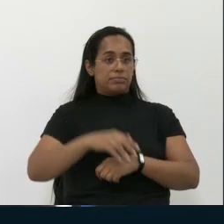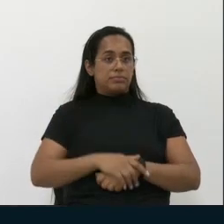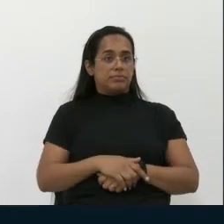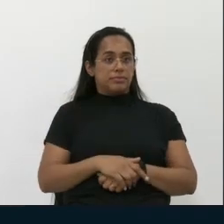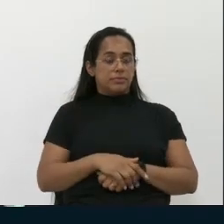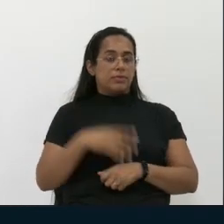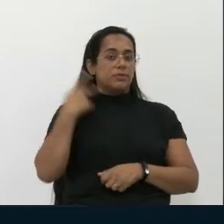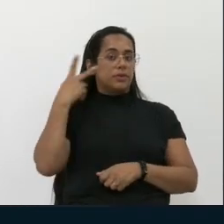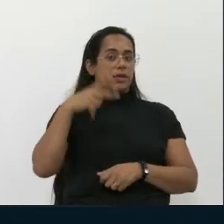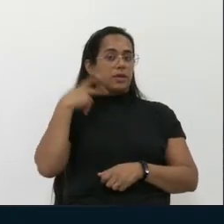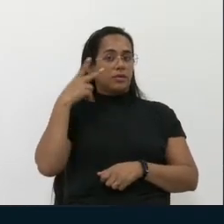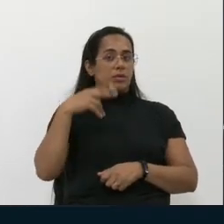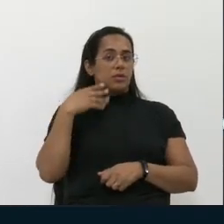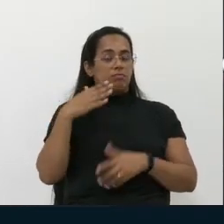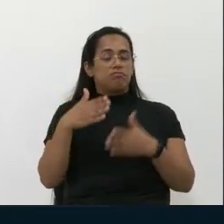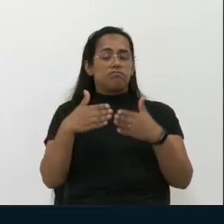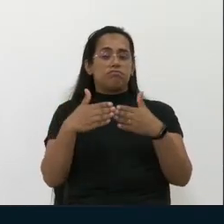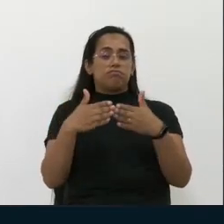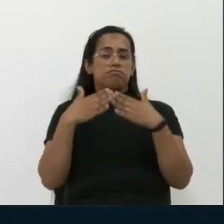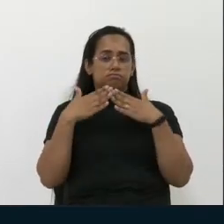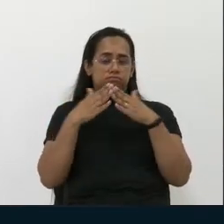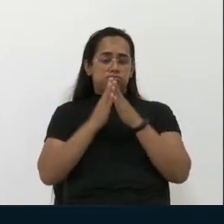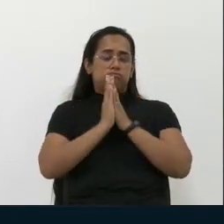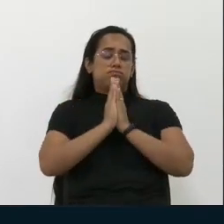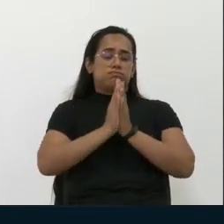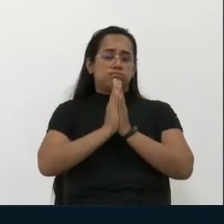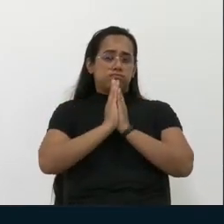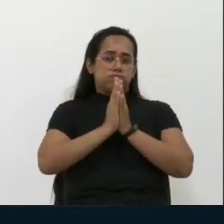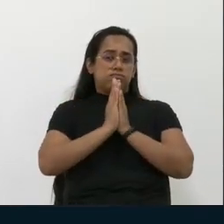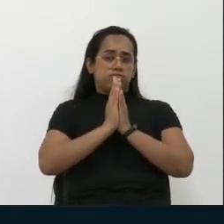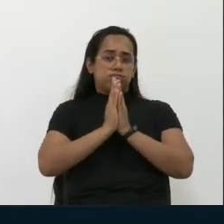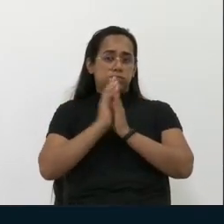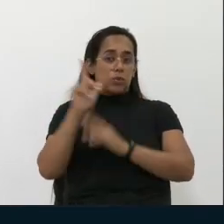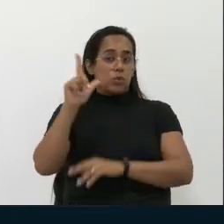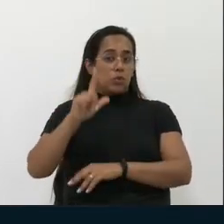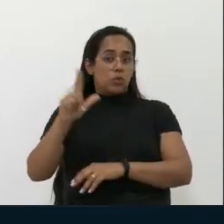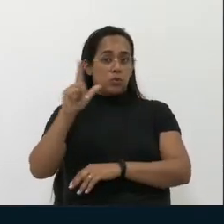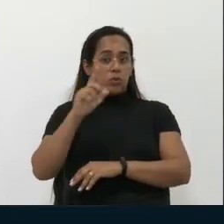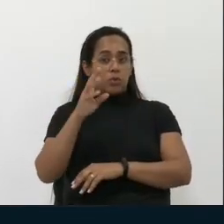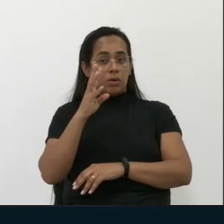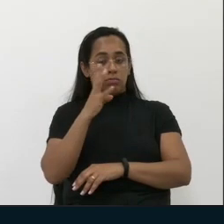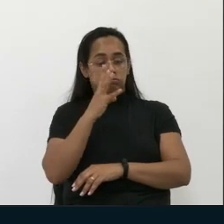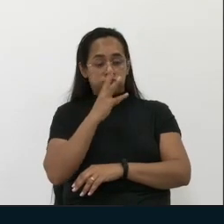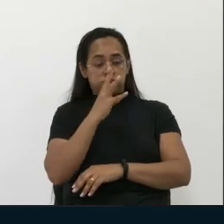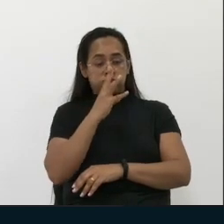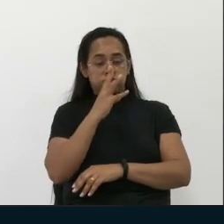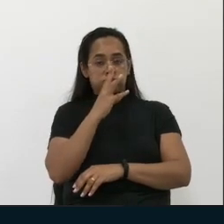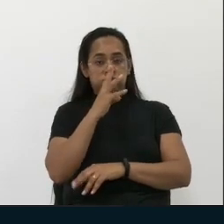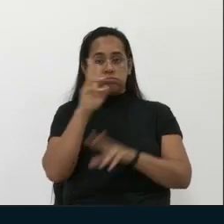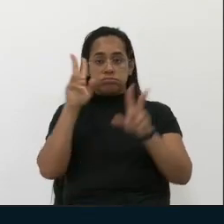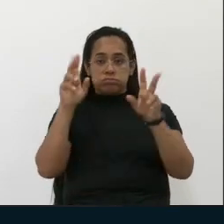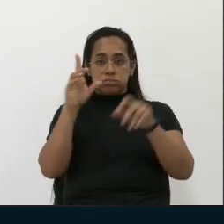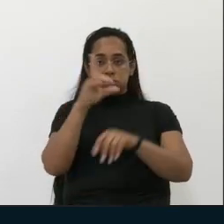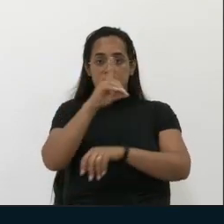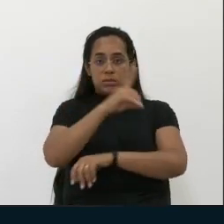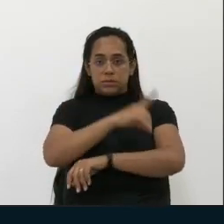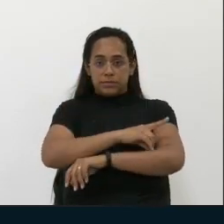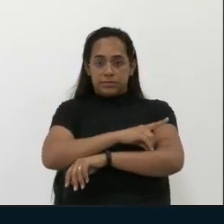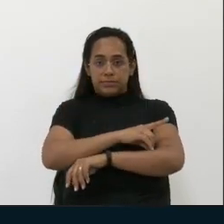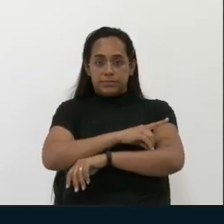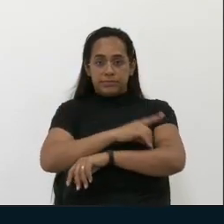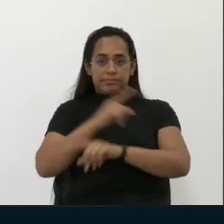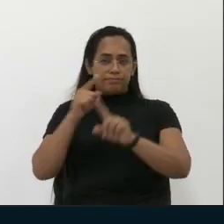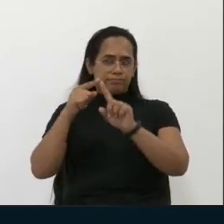apelar para o Lula olhar para a questão da dengue. Desde fevereiro isso ocorre. Dizer